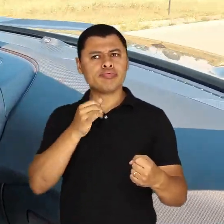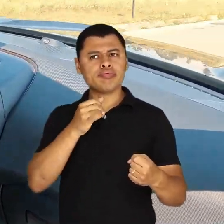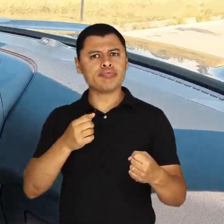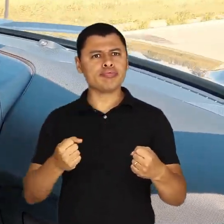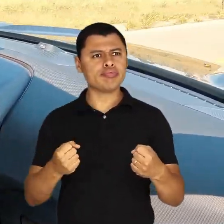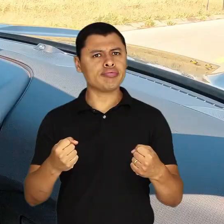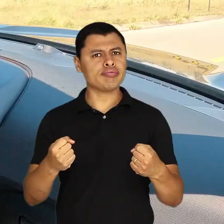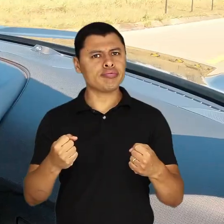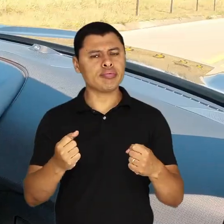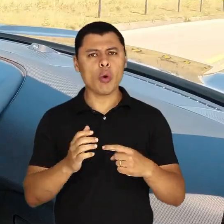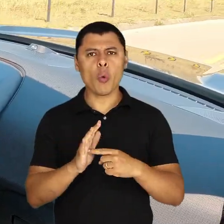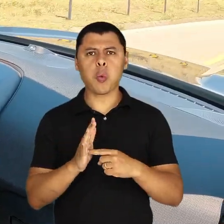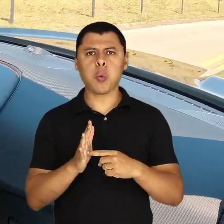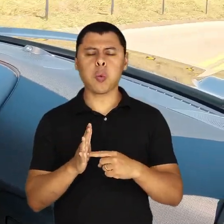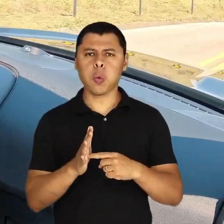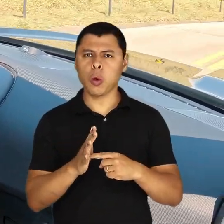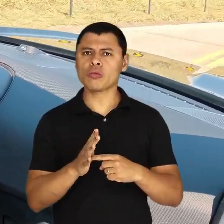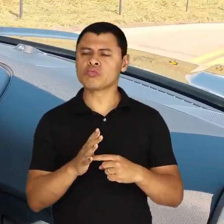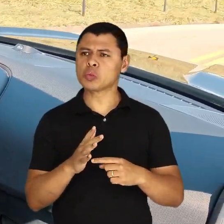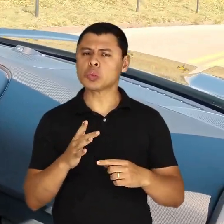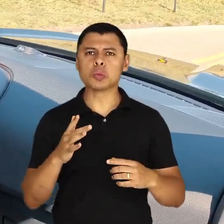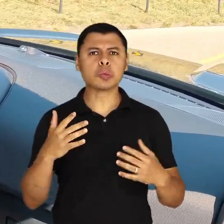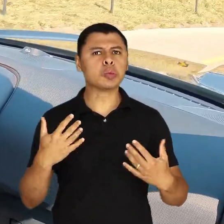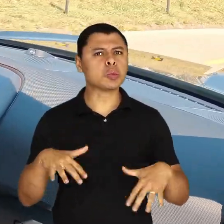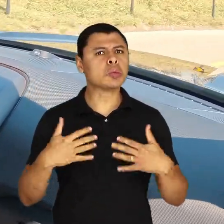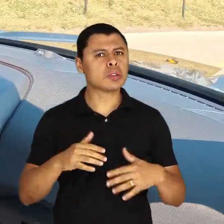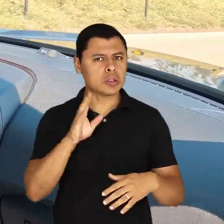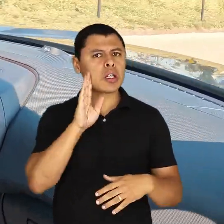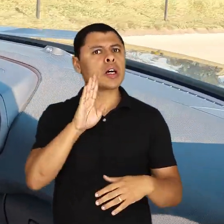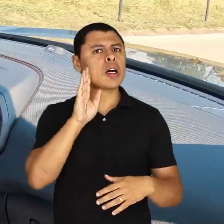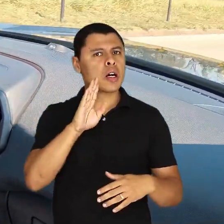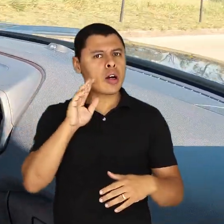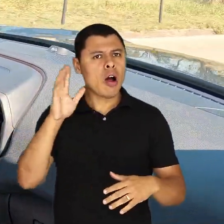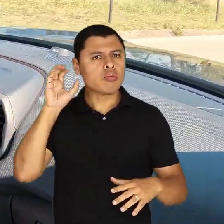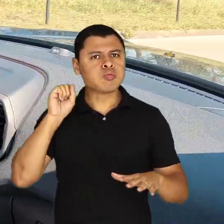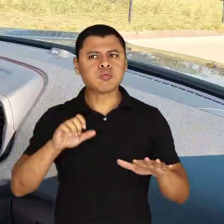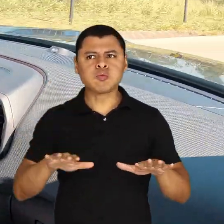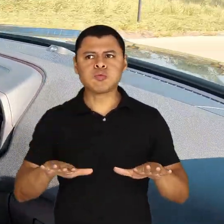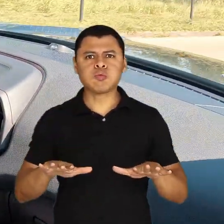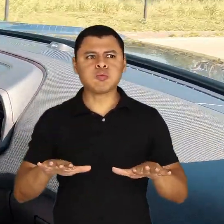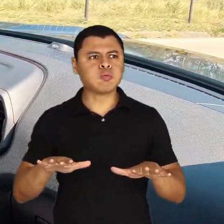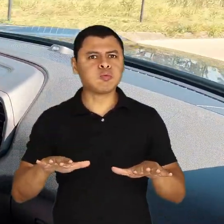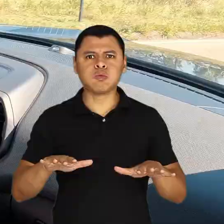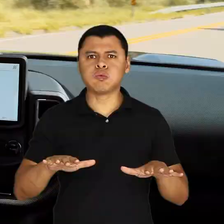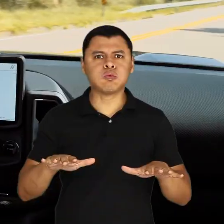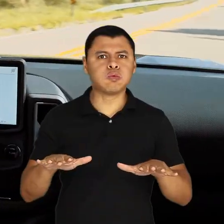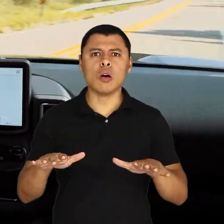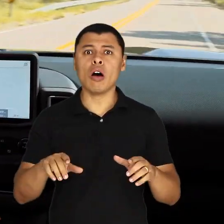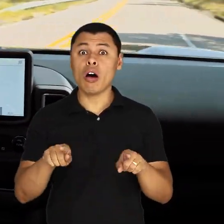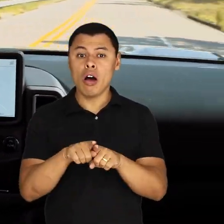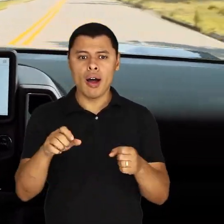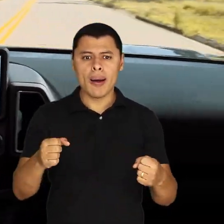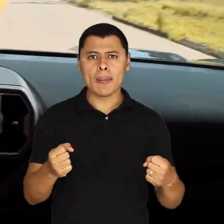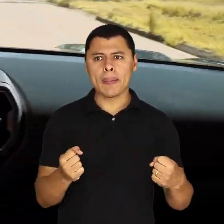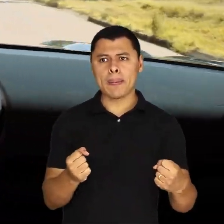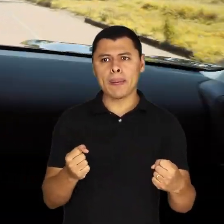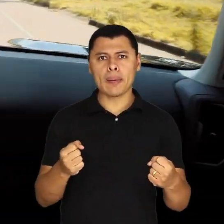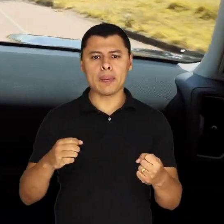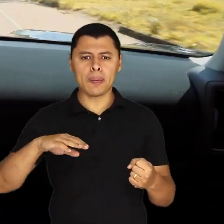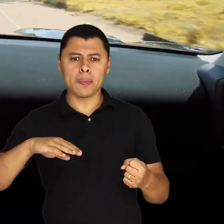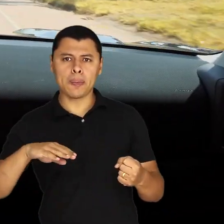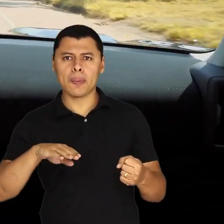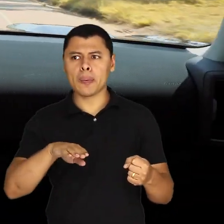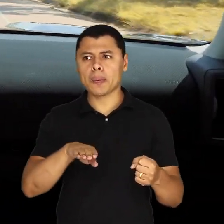não sei se da parte dianteira também. A parte da turbina, muito legal, enche muito, retomadas muito boas e uma dinâmica que